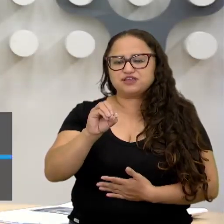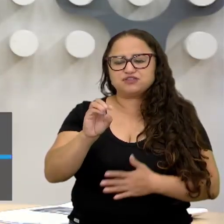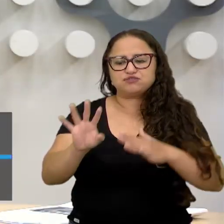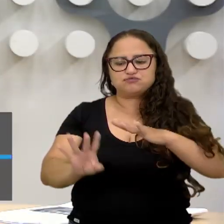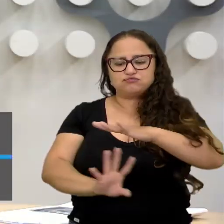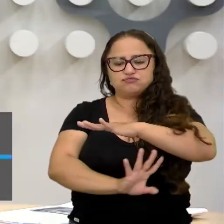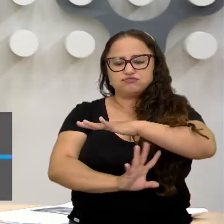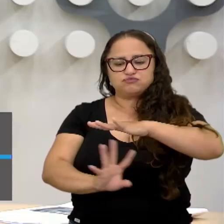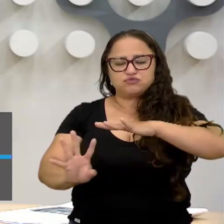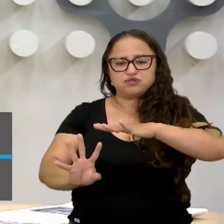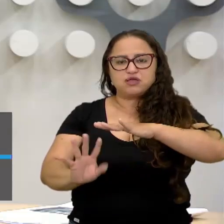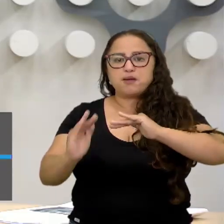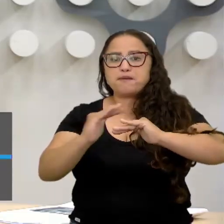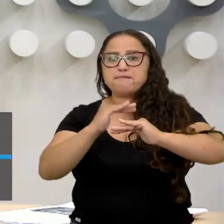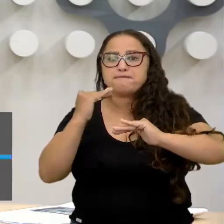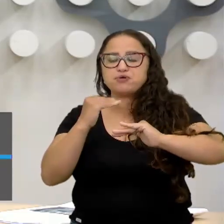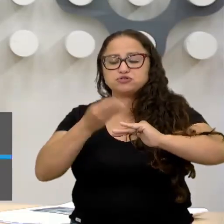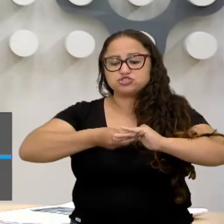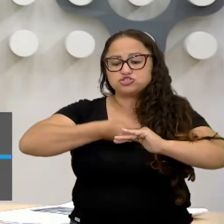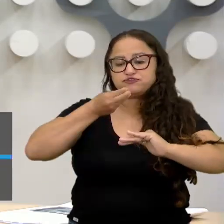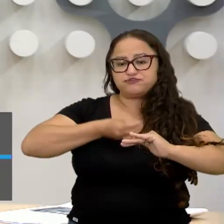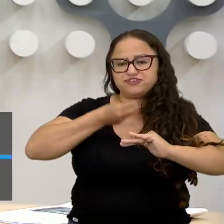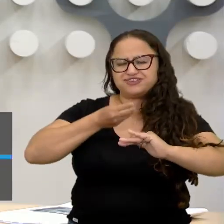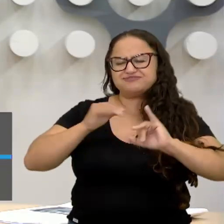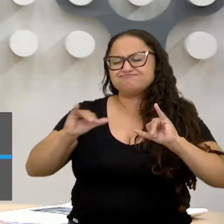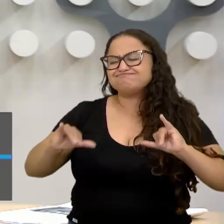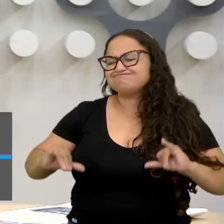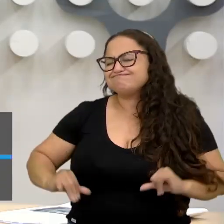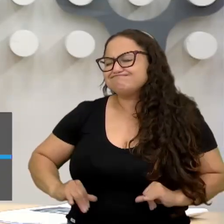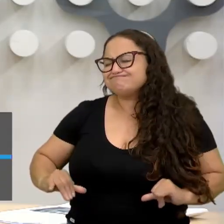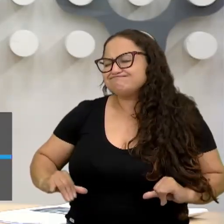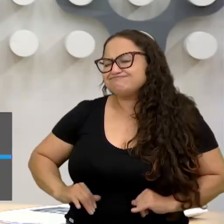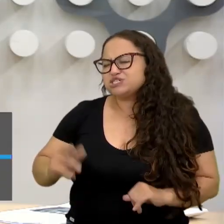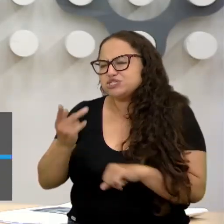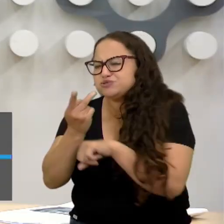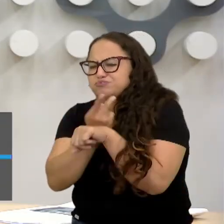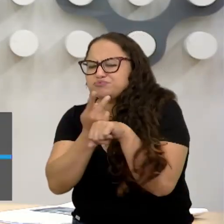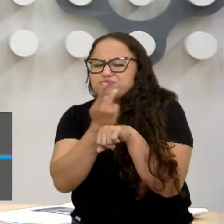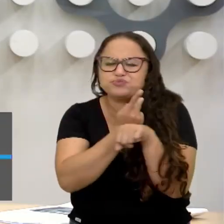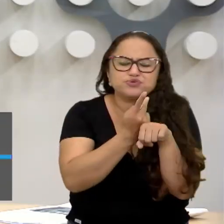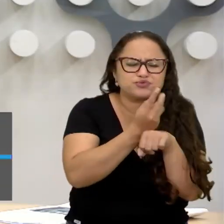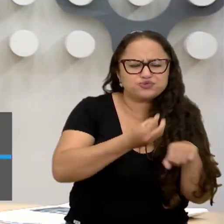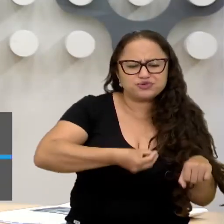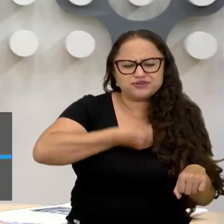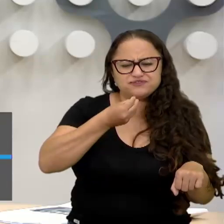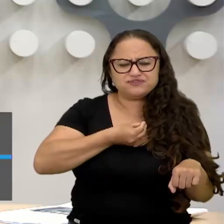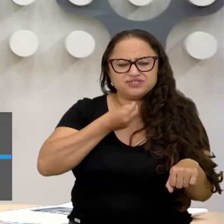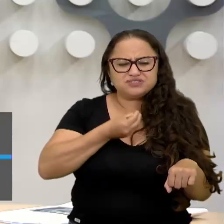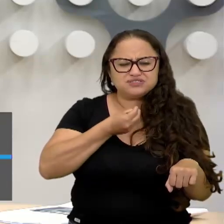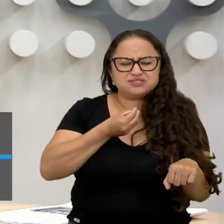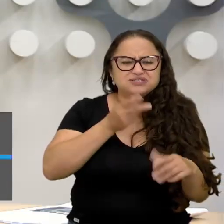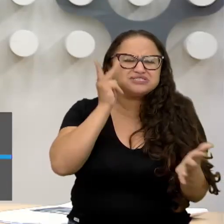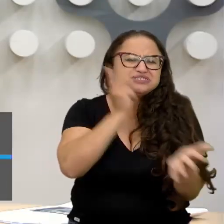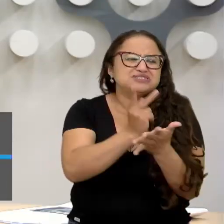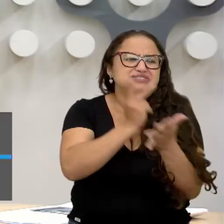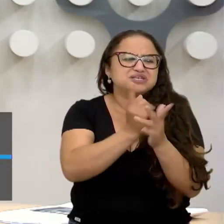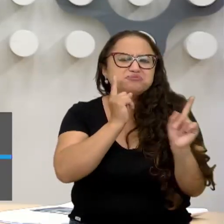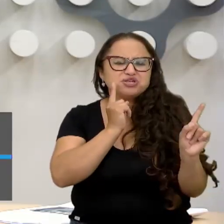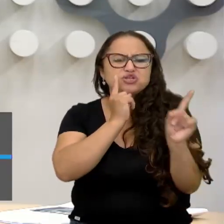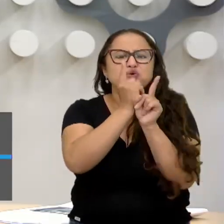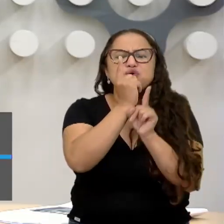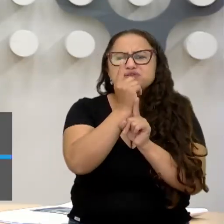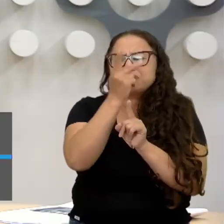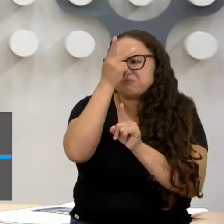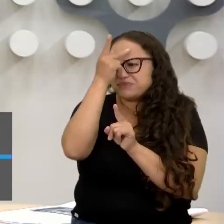então ele é morte e vida severina. Ele vai saindo buscando vida e a todo momento ele vai encontrando pessoas